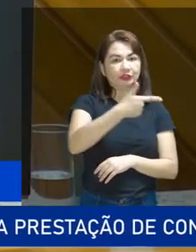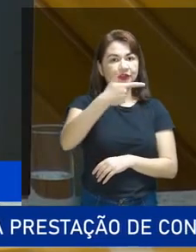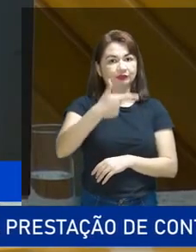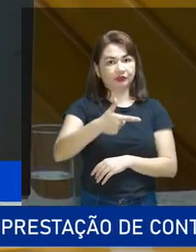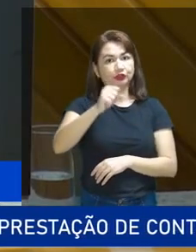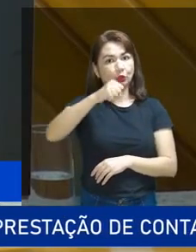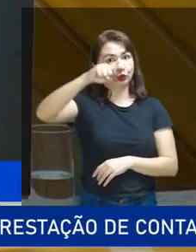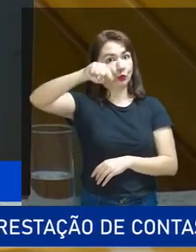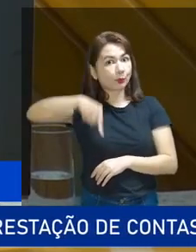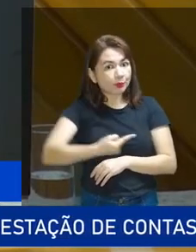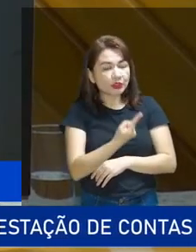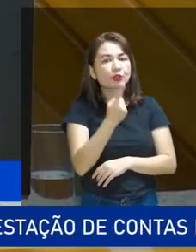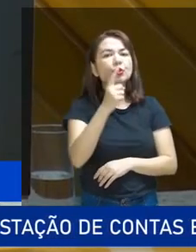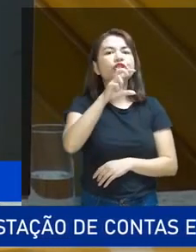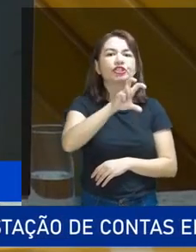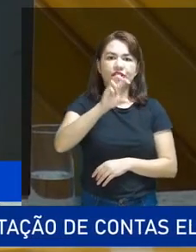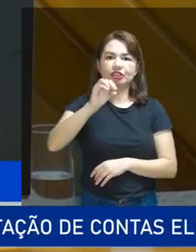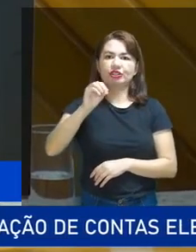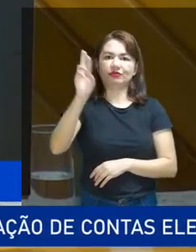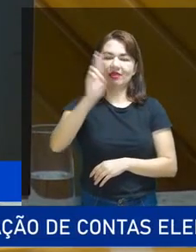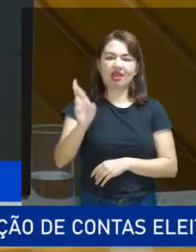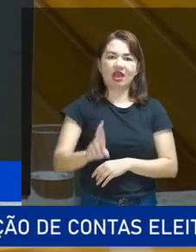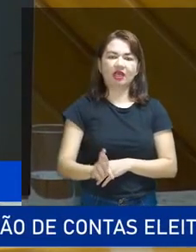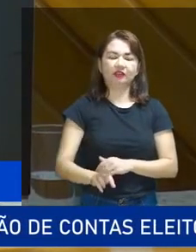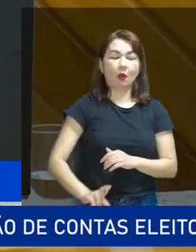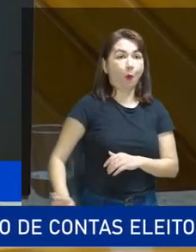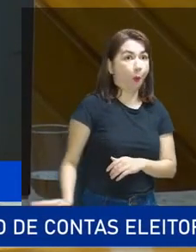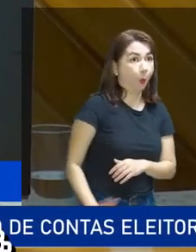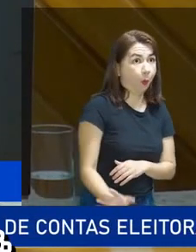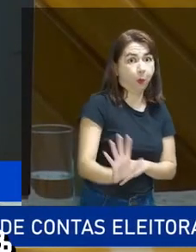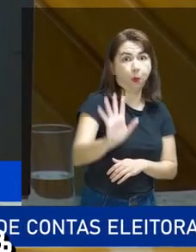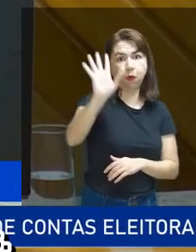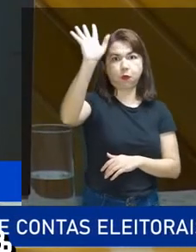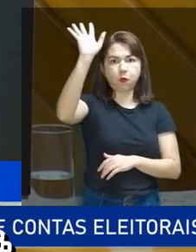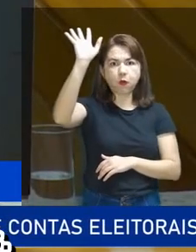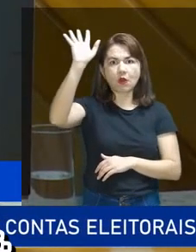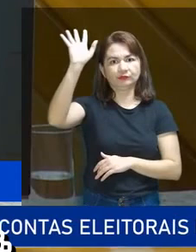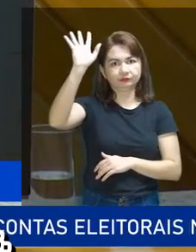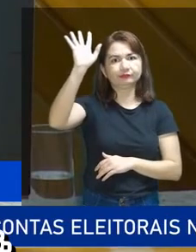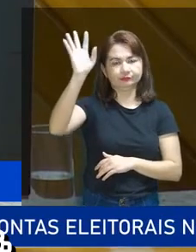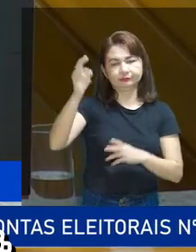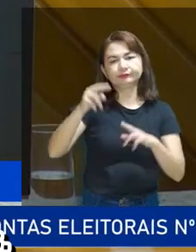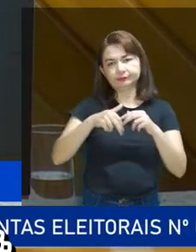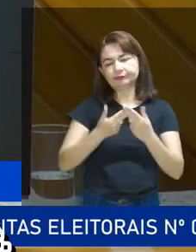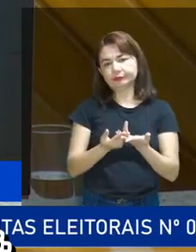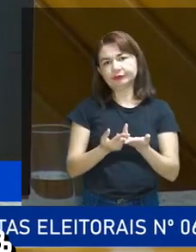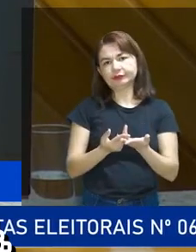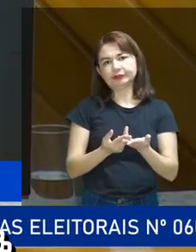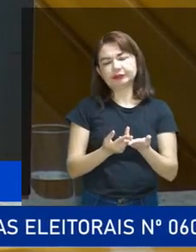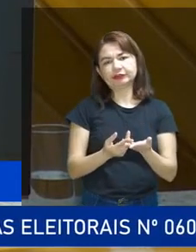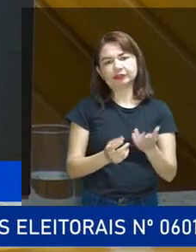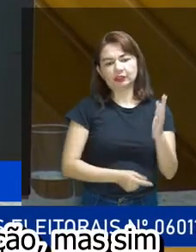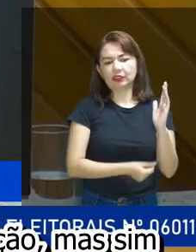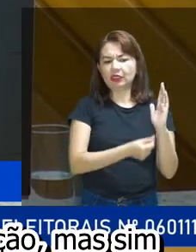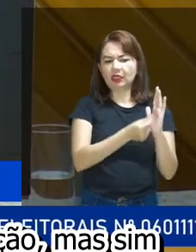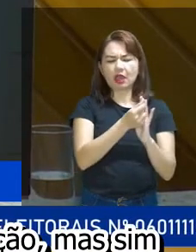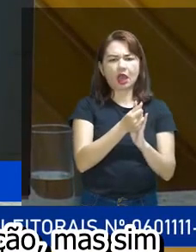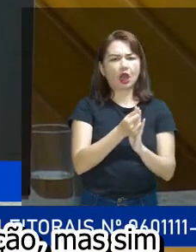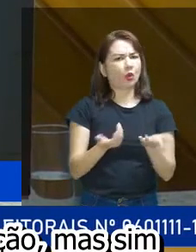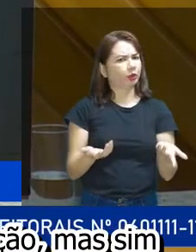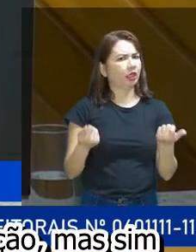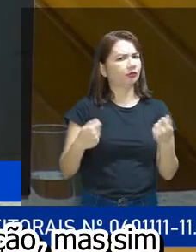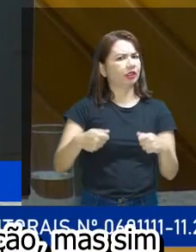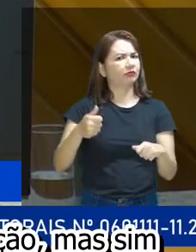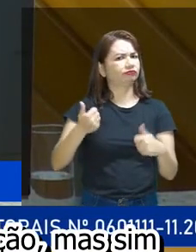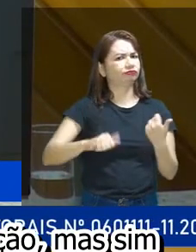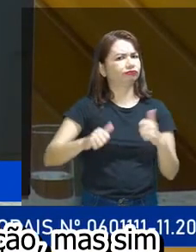228.500 representa numerário expressivo e comprometeria a regularidade das contas. Contudo, não